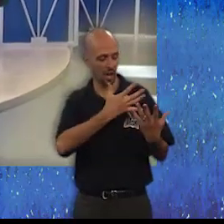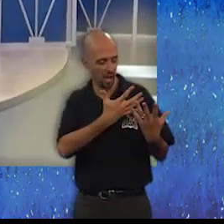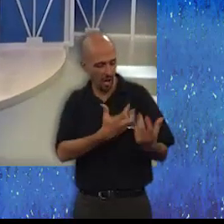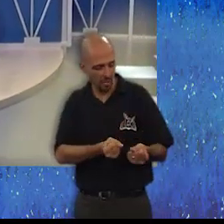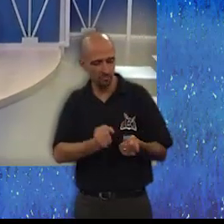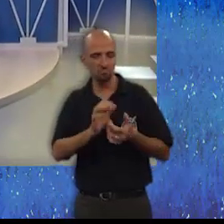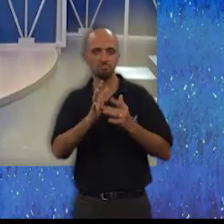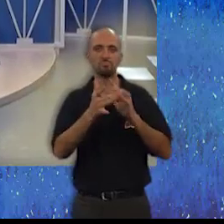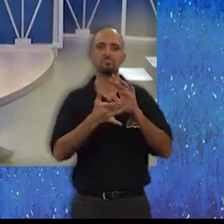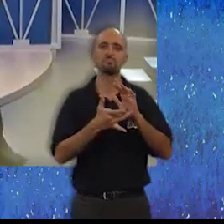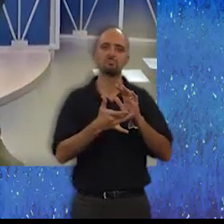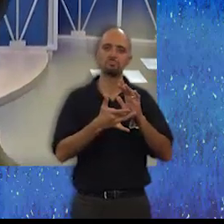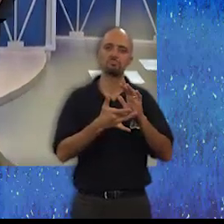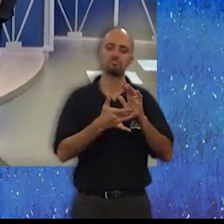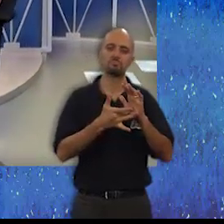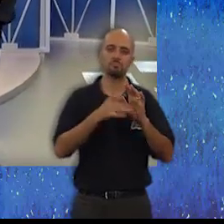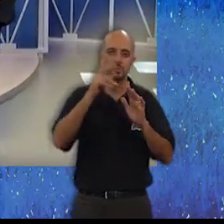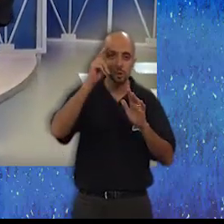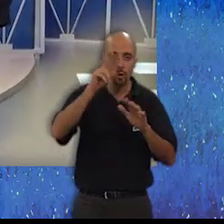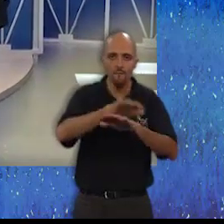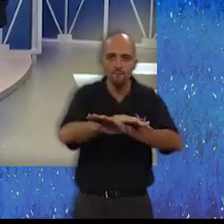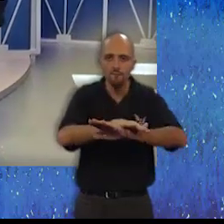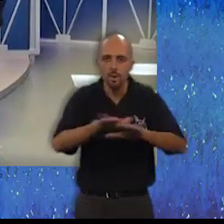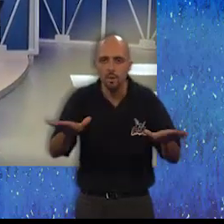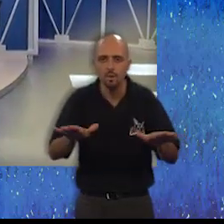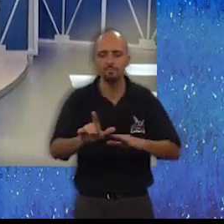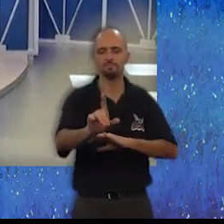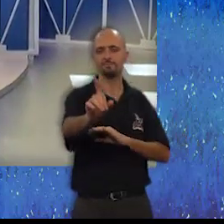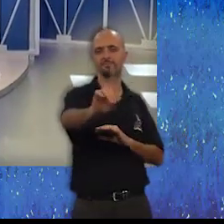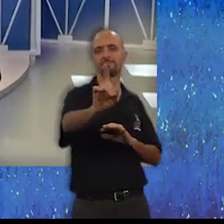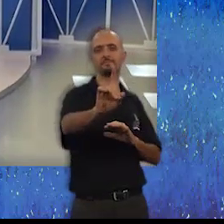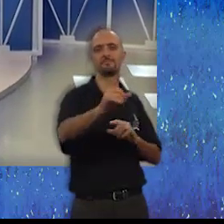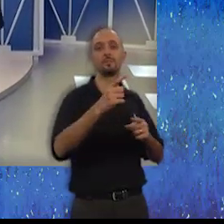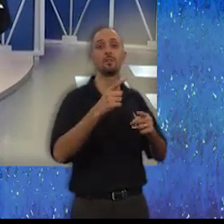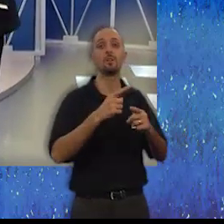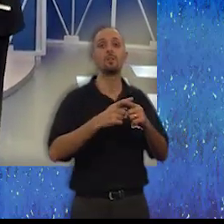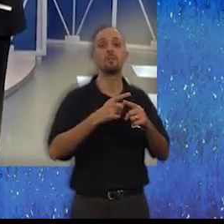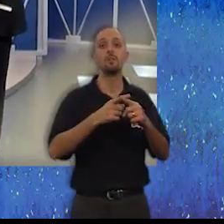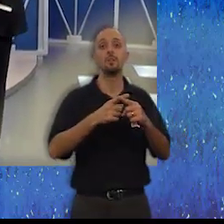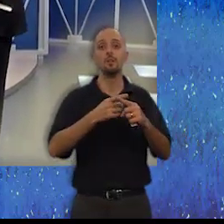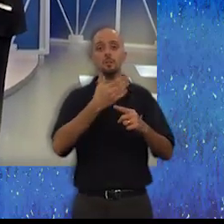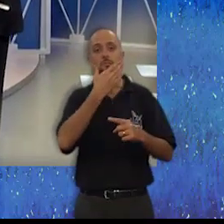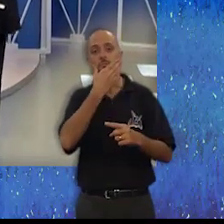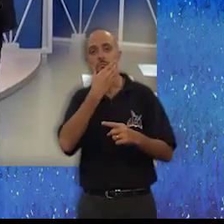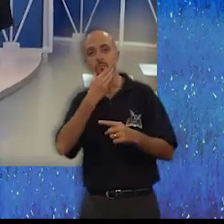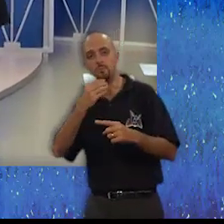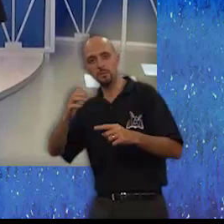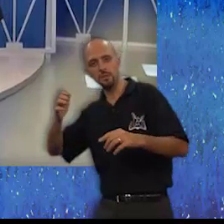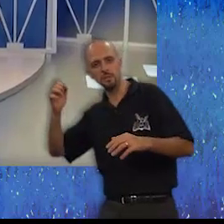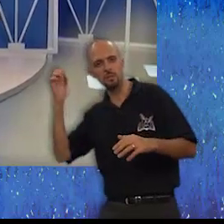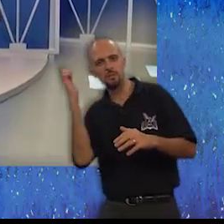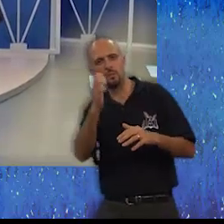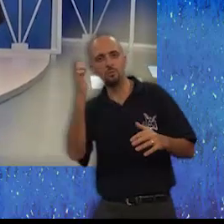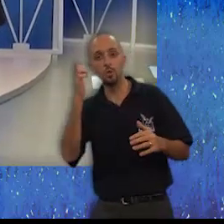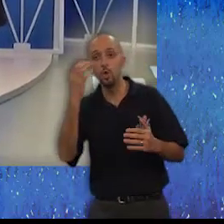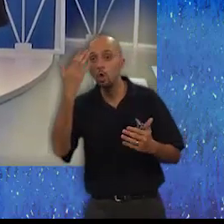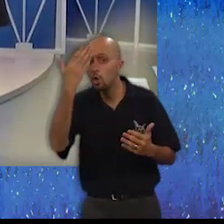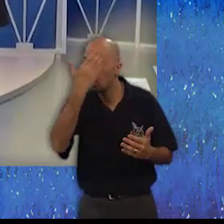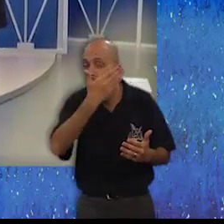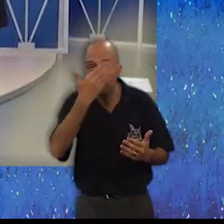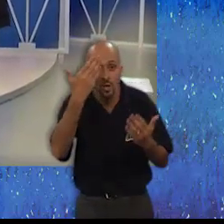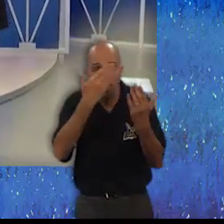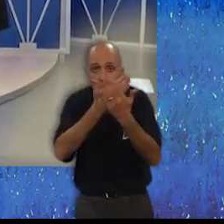Saulo, essa história ainda não terminou. Sabe por quê? Porque Estevão não viu a conversão de